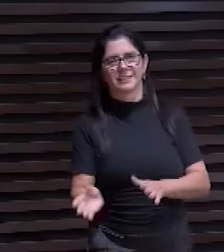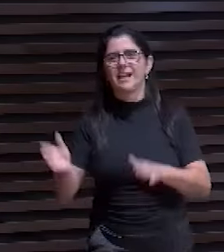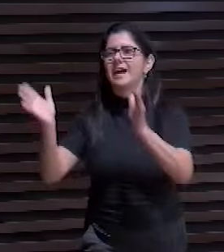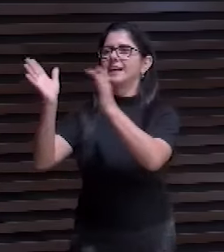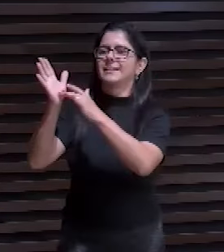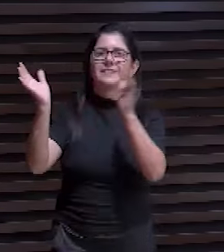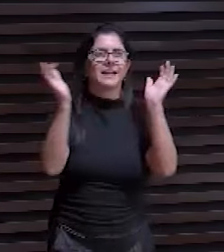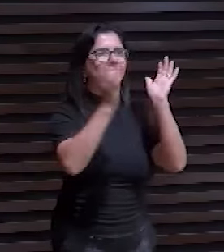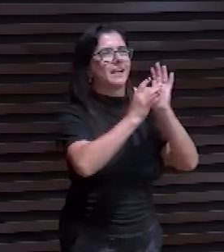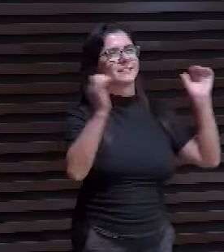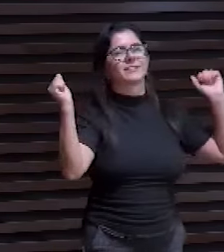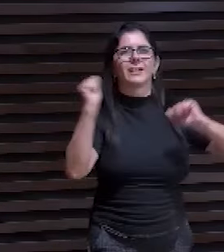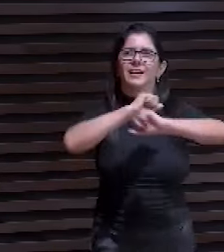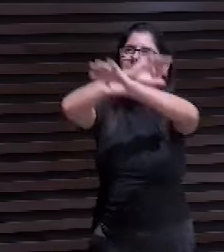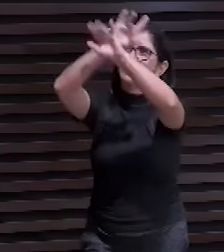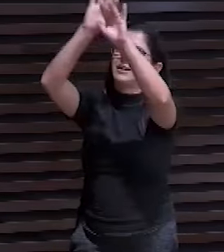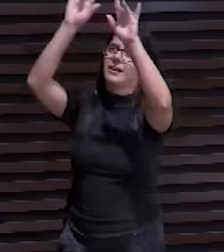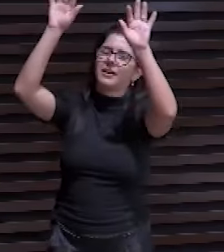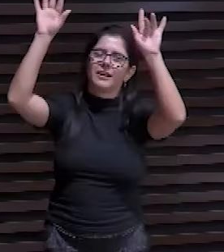A ele a